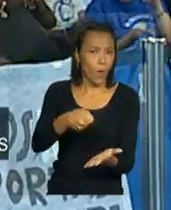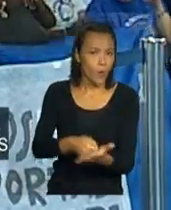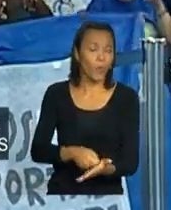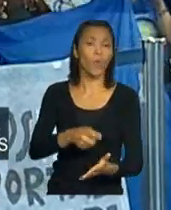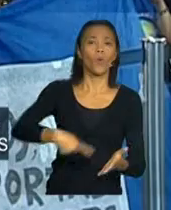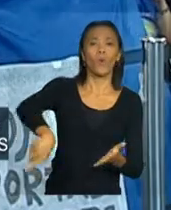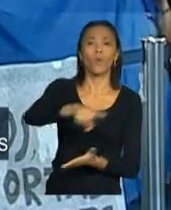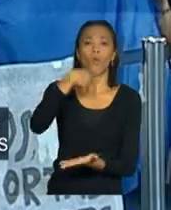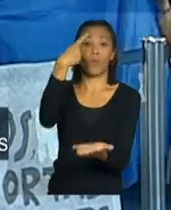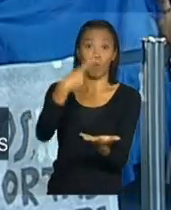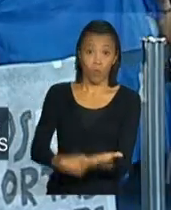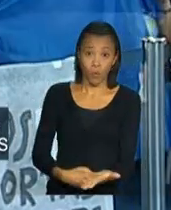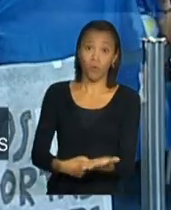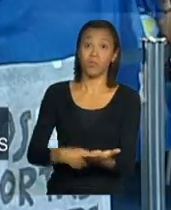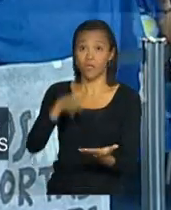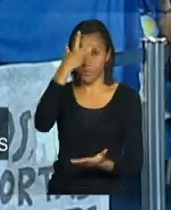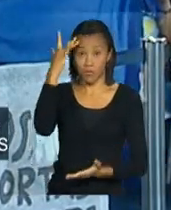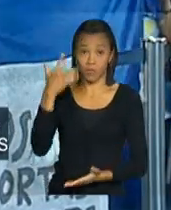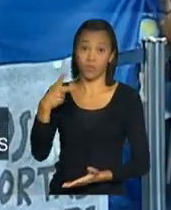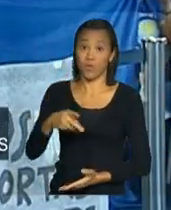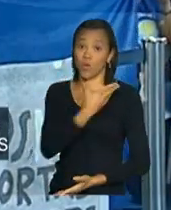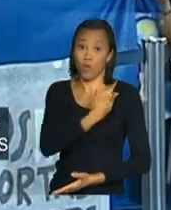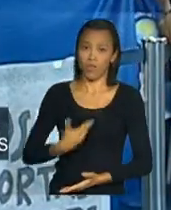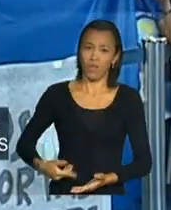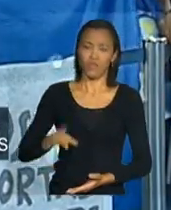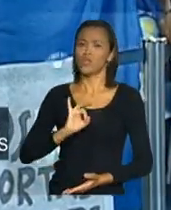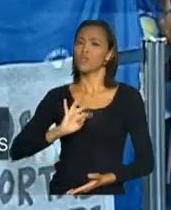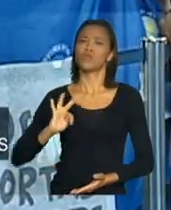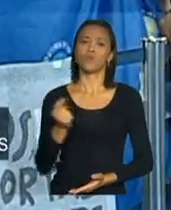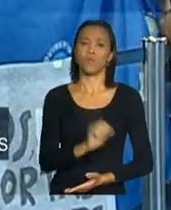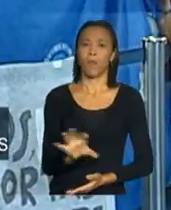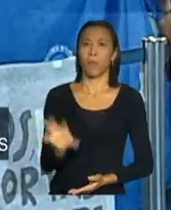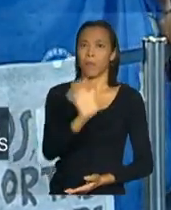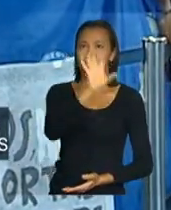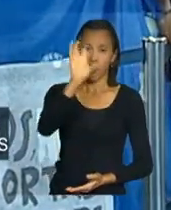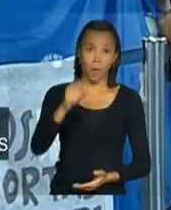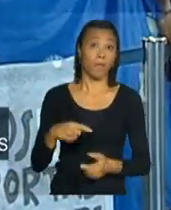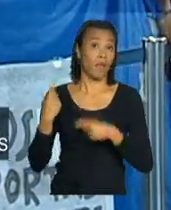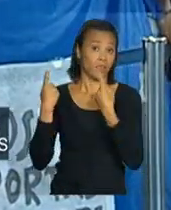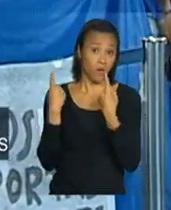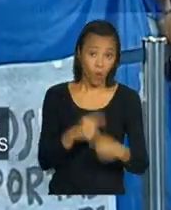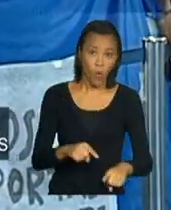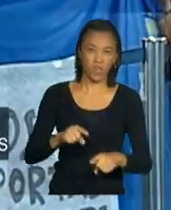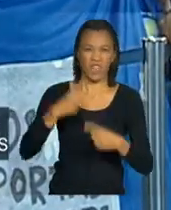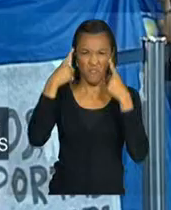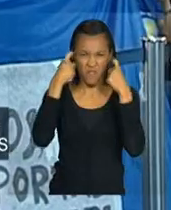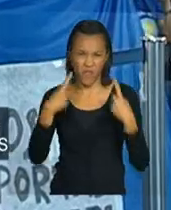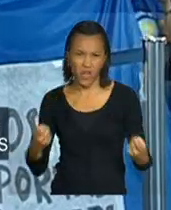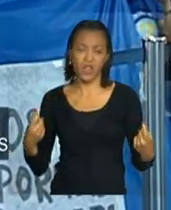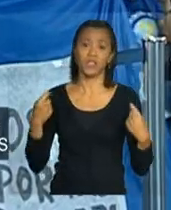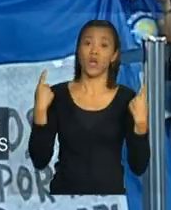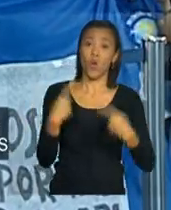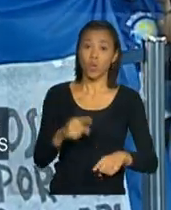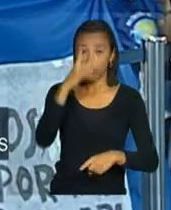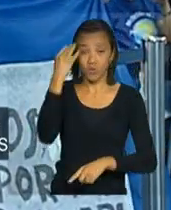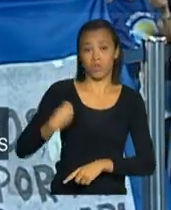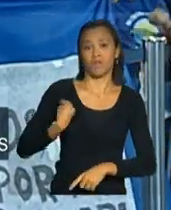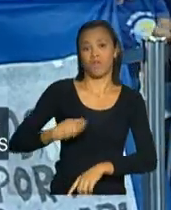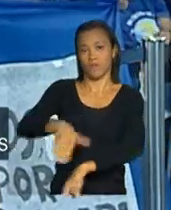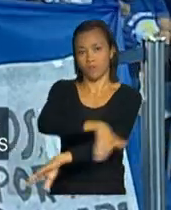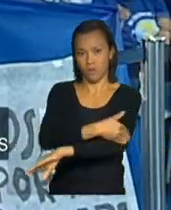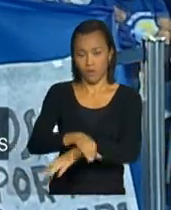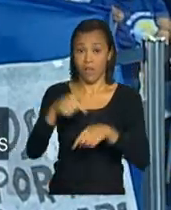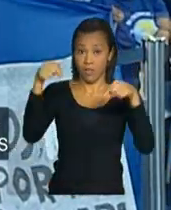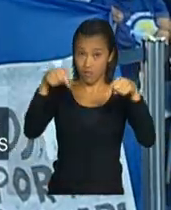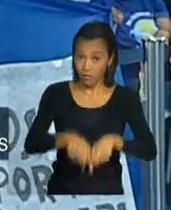compromisso maior dos governadores de todos os estados para combater a violência contra a população de rua